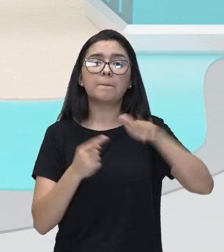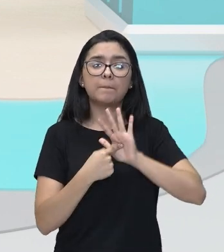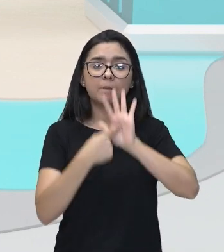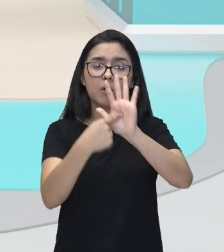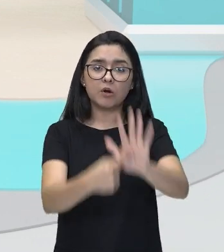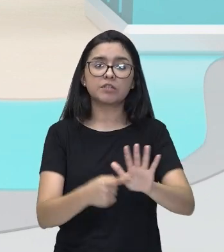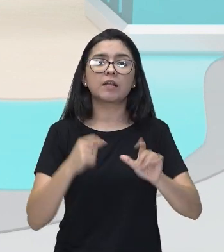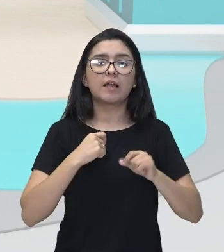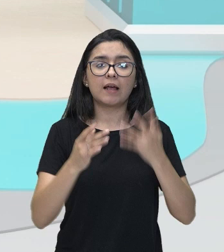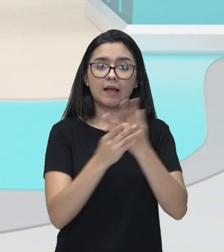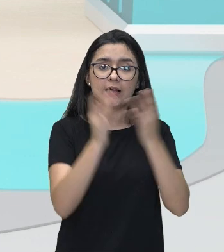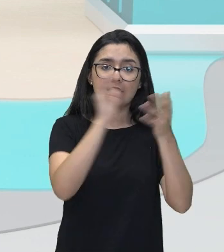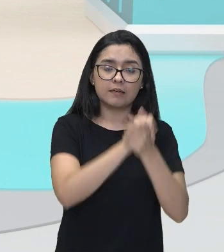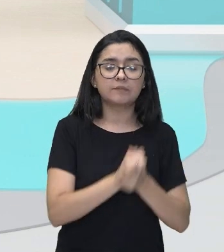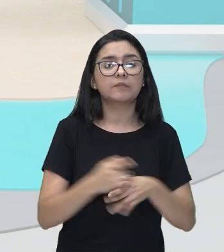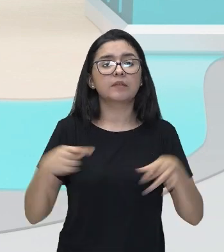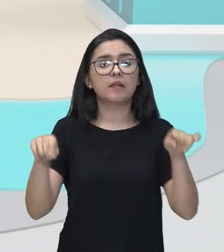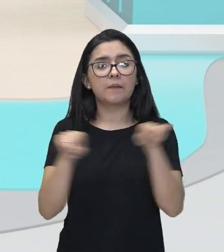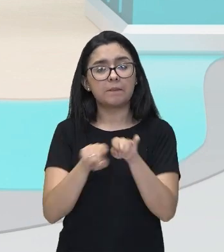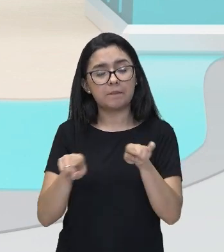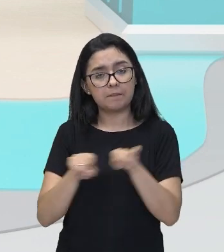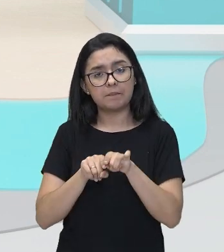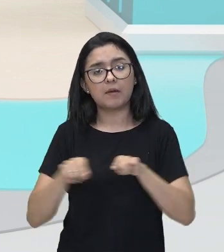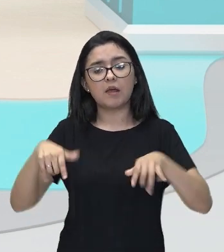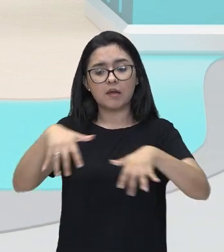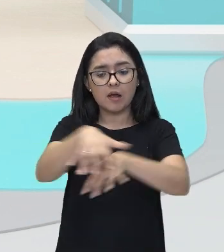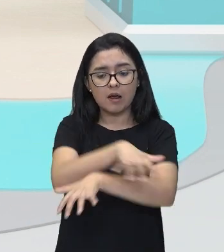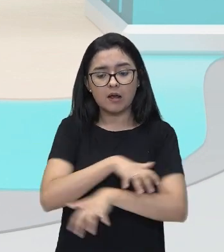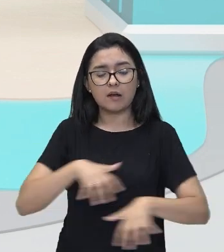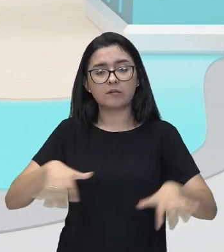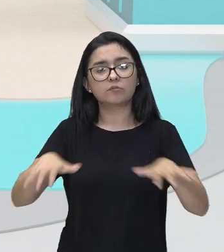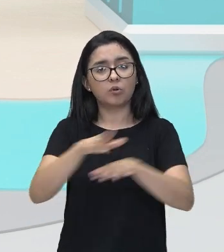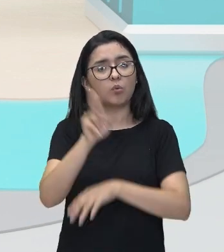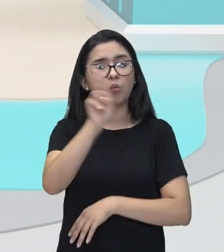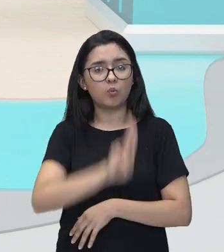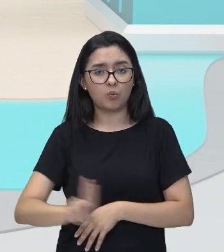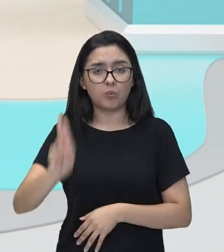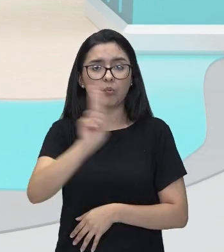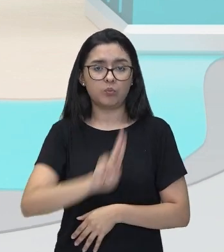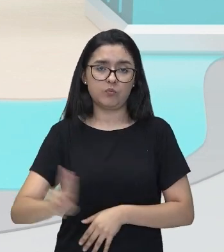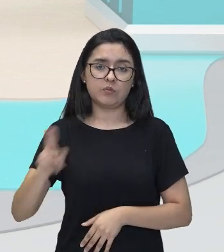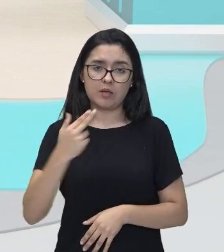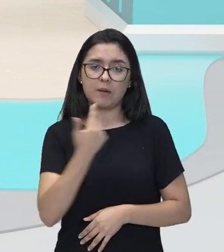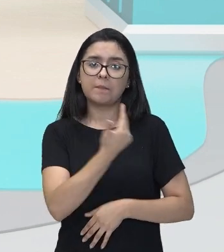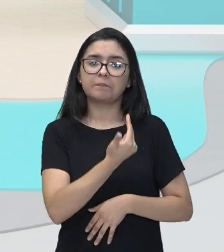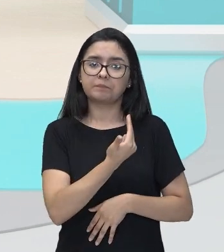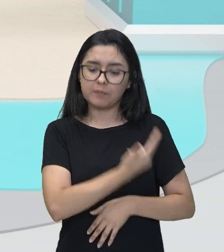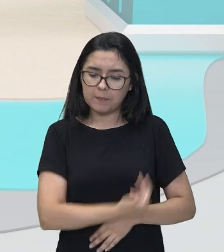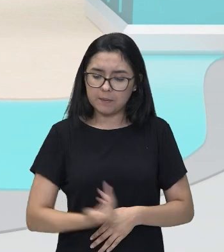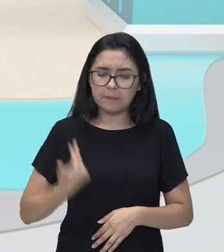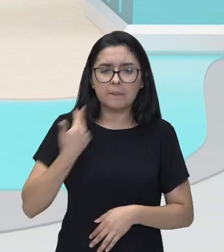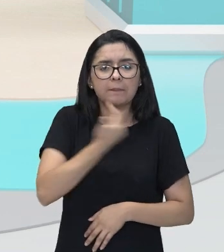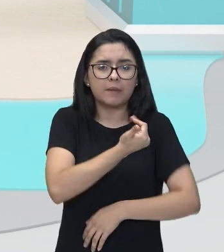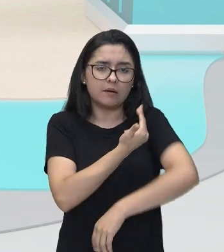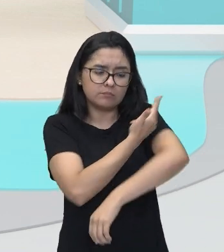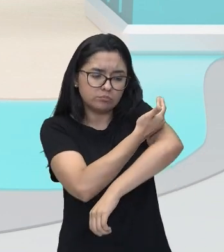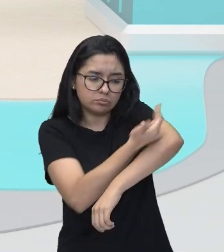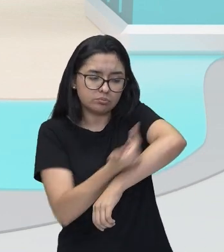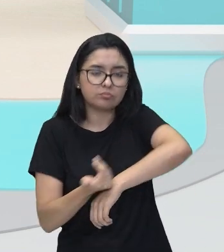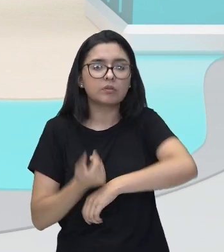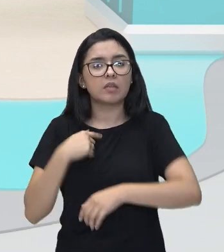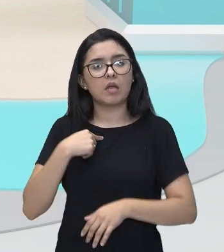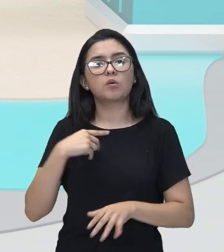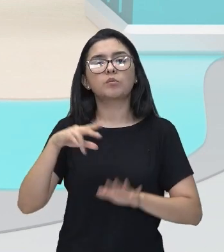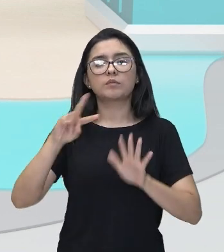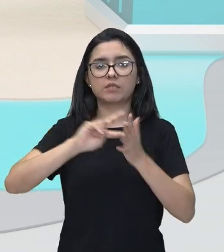sagrados. Então, eles utilizam muito esse grafismo nas pinturas que tem um significado